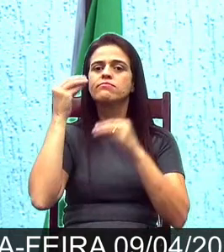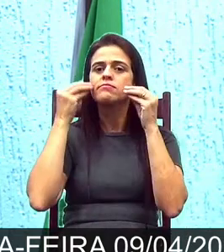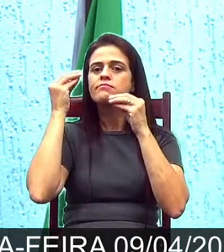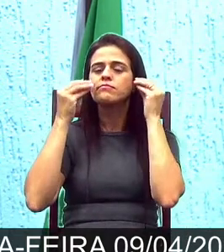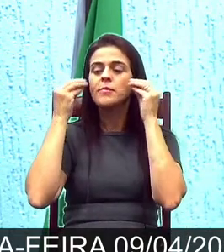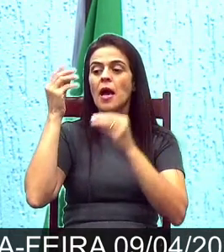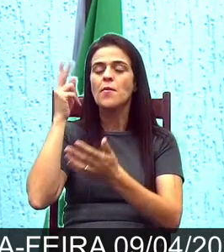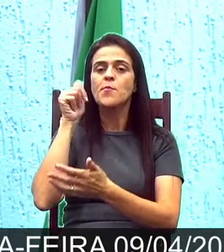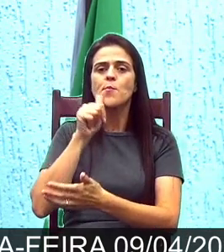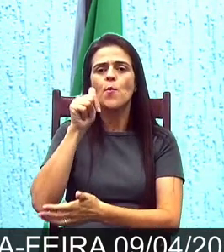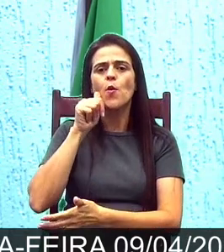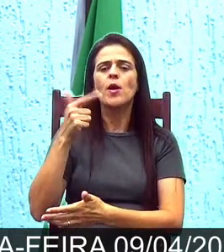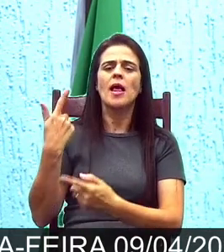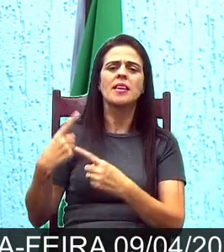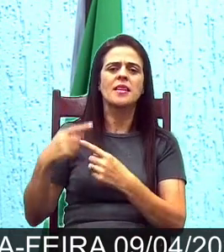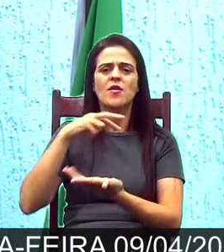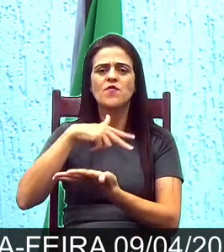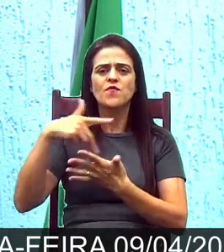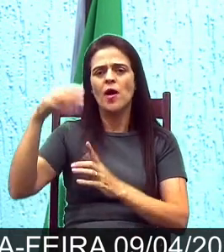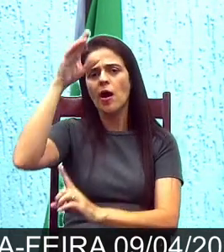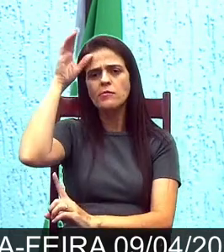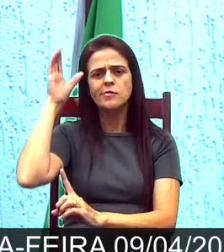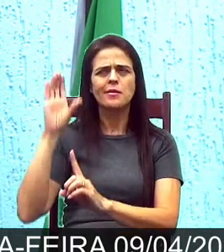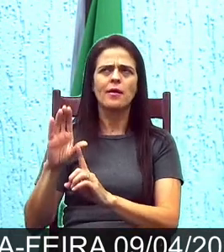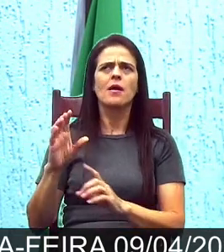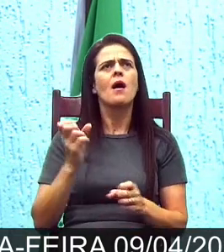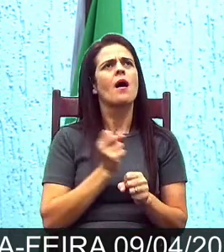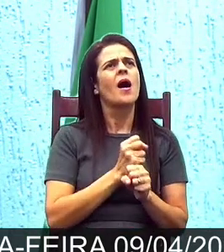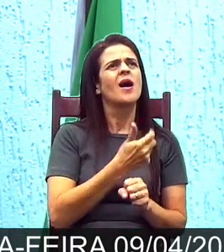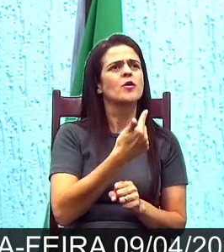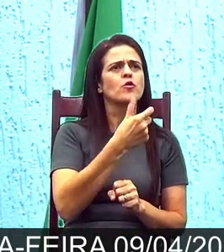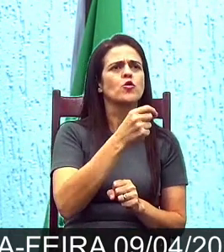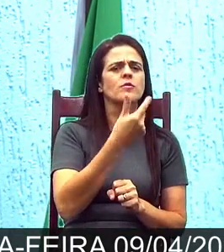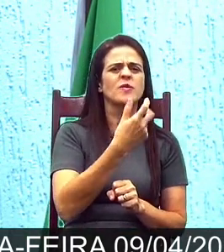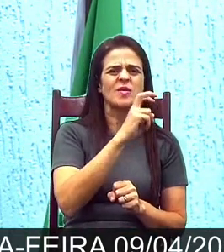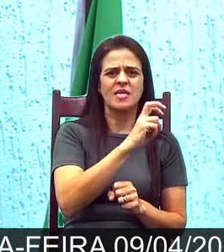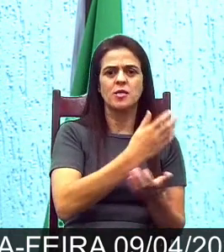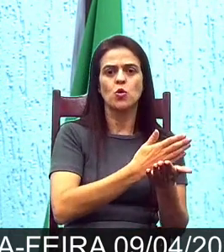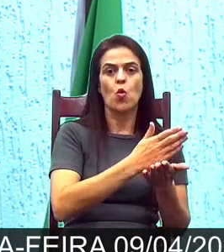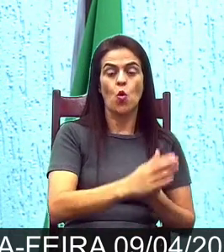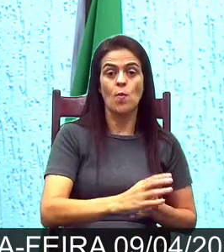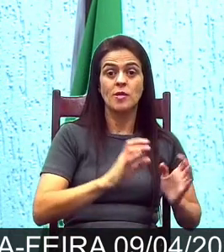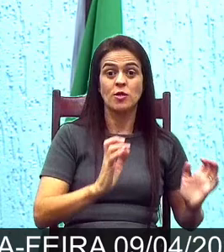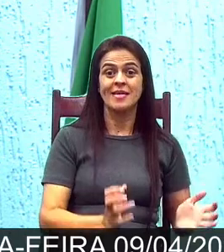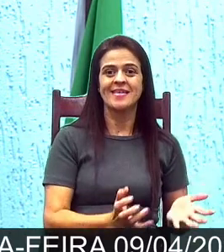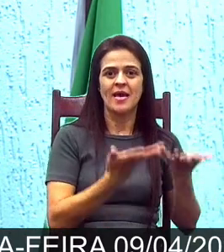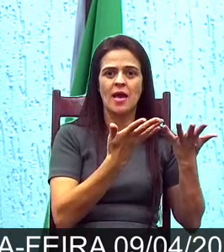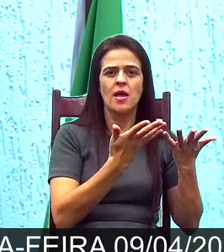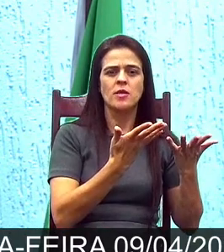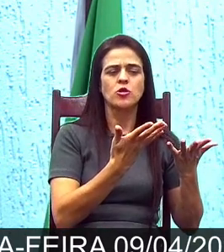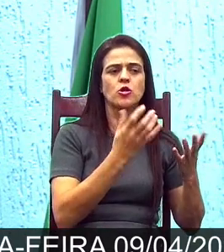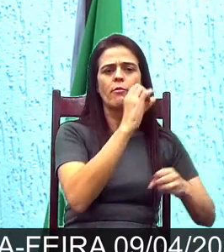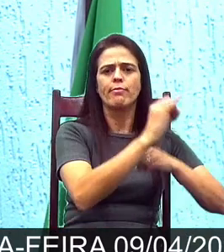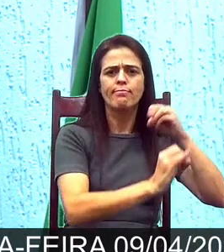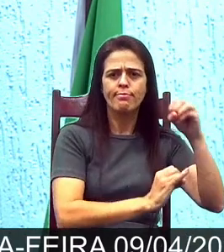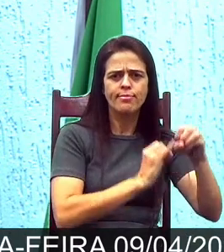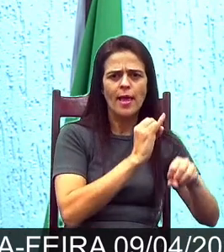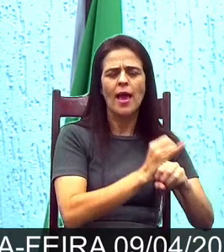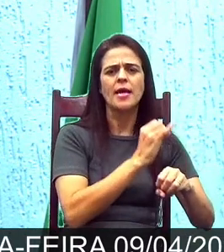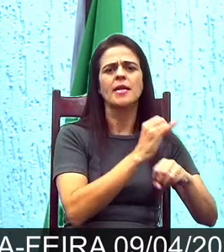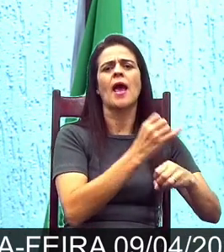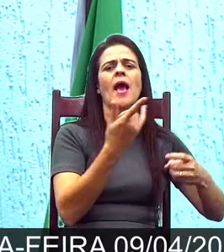atende suas clientes. Em meados de 2015, iniciou seu trabalho como influencer digital, trazendo lives